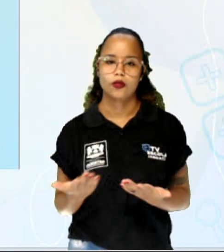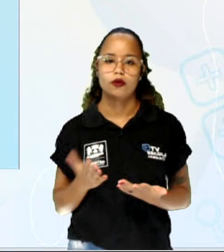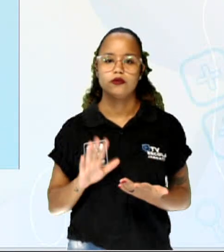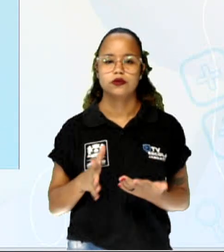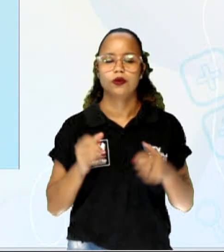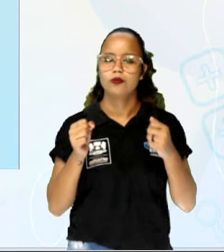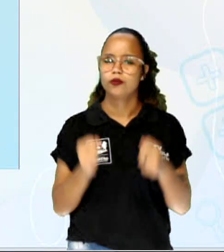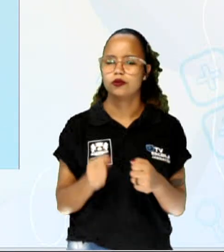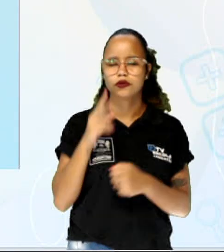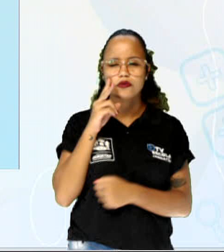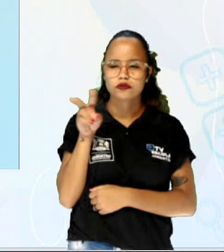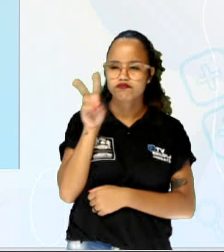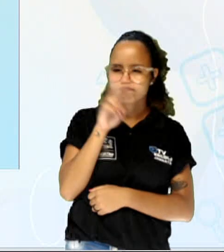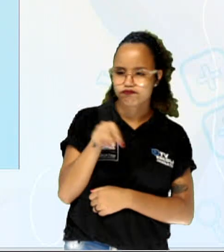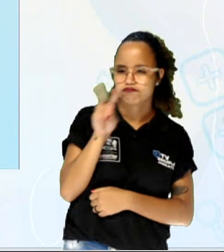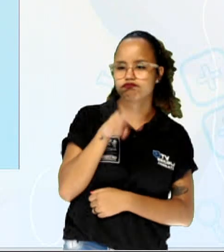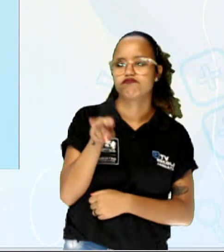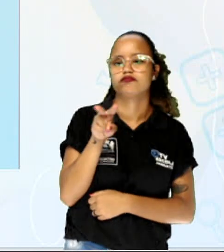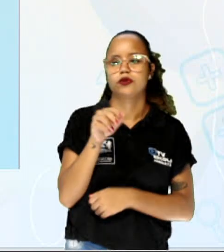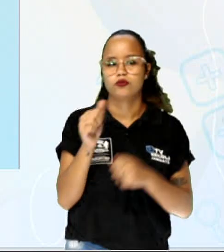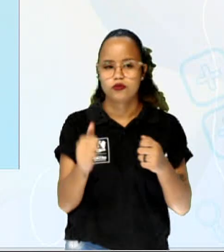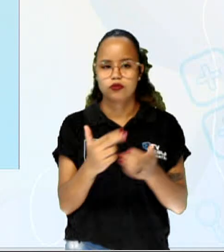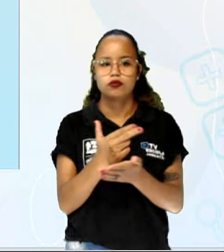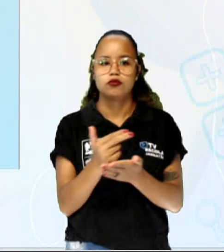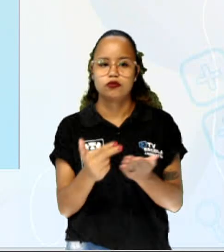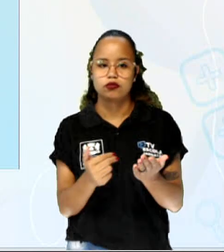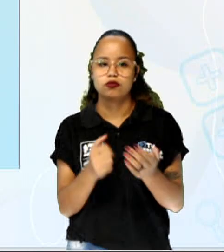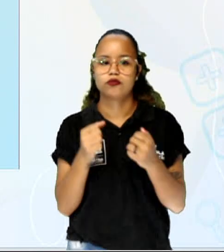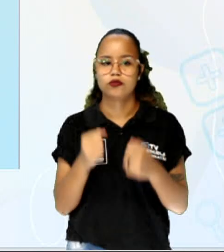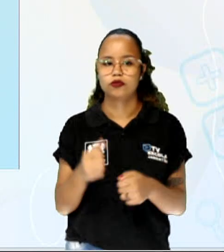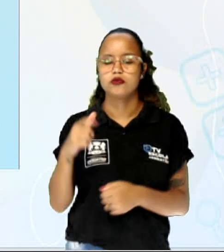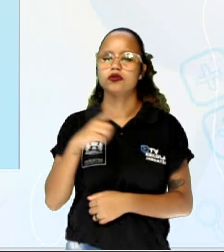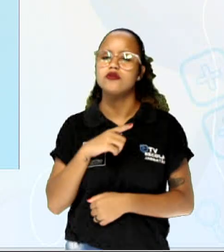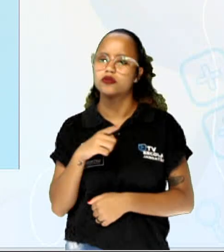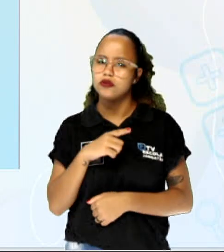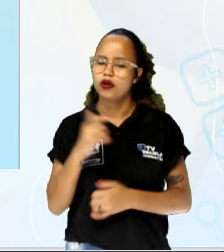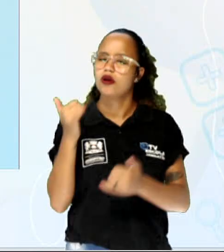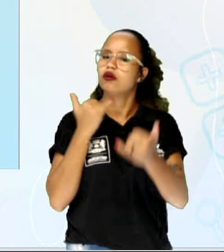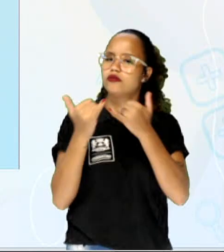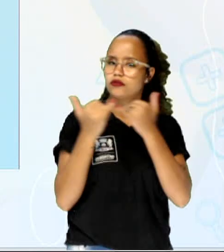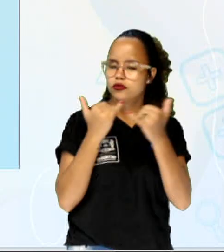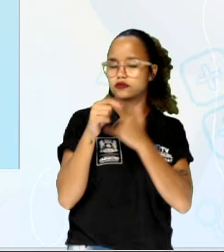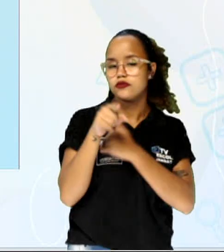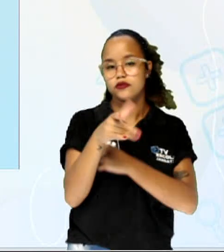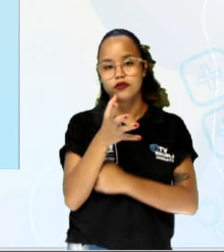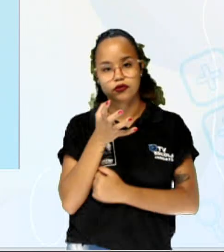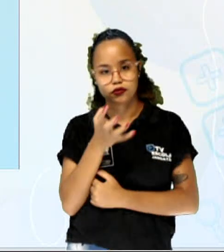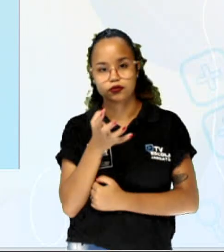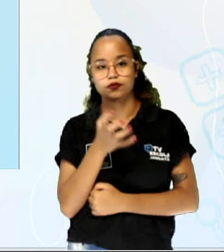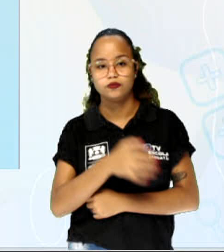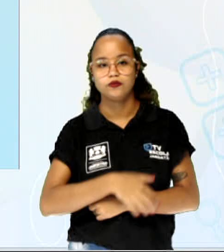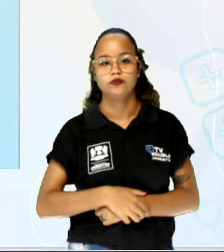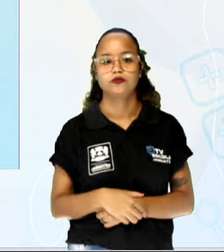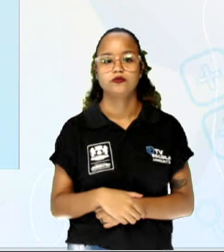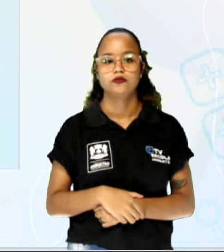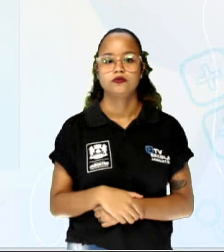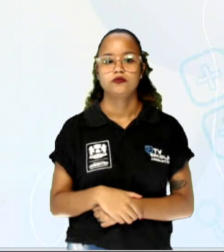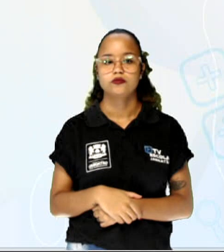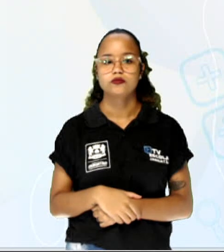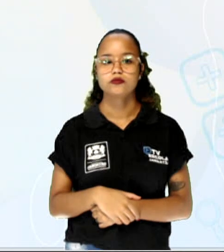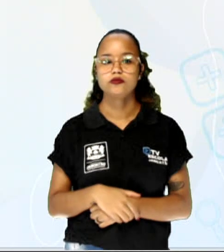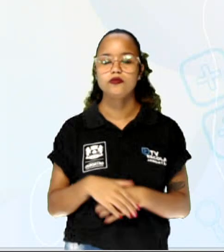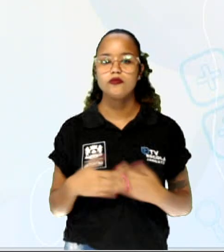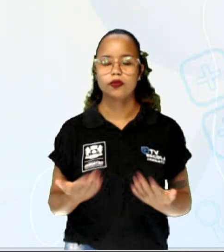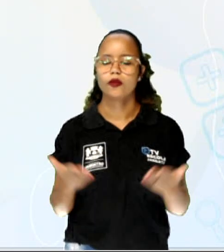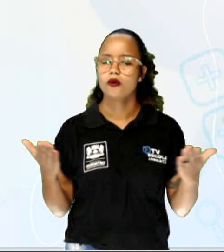pode, através da visualização, através do desenho, chegar a passar a informação que você deseja passar, ok? E agora